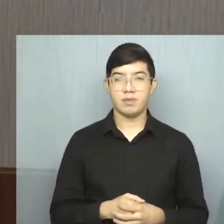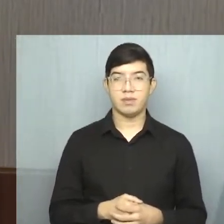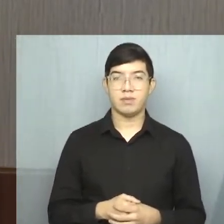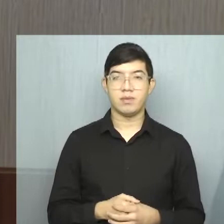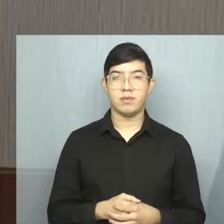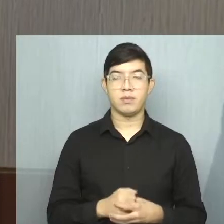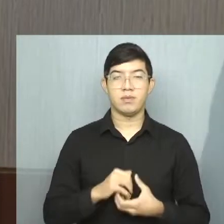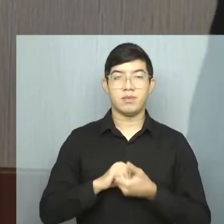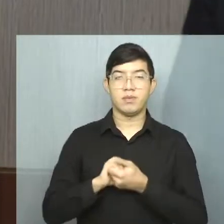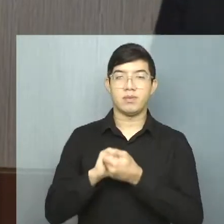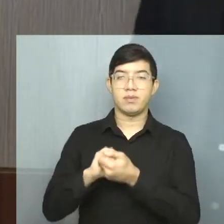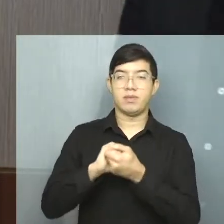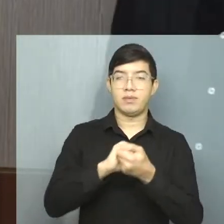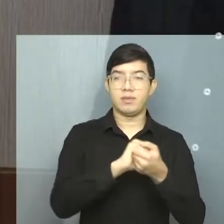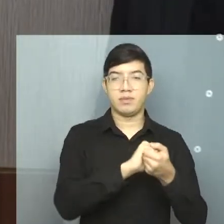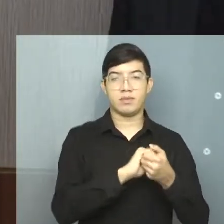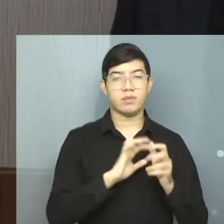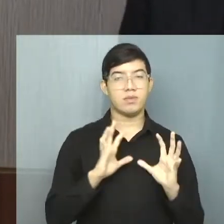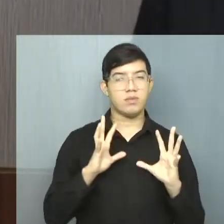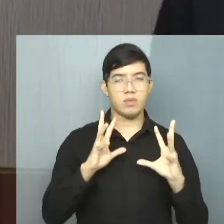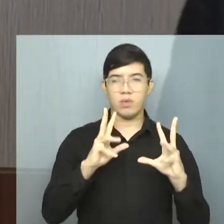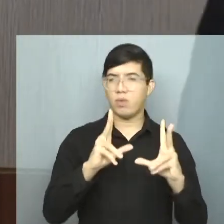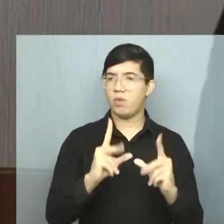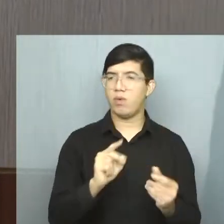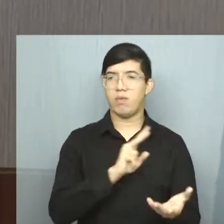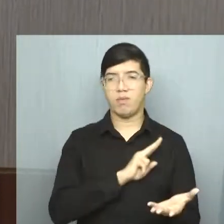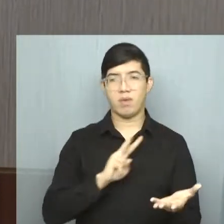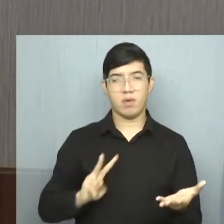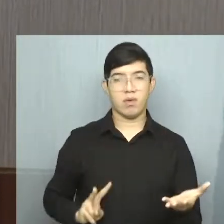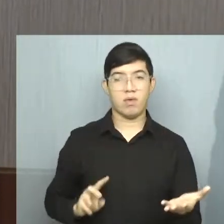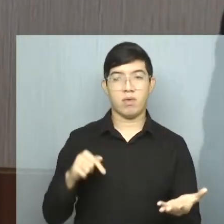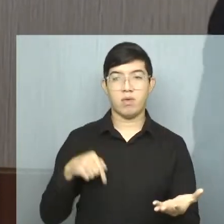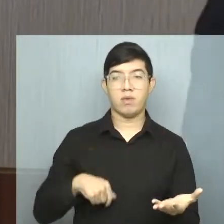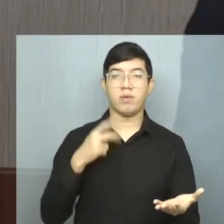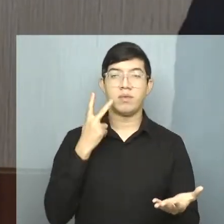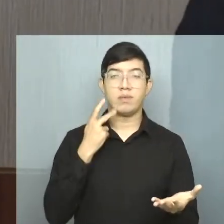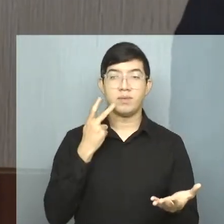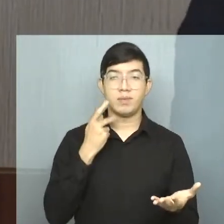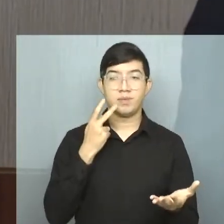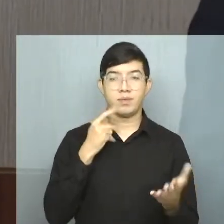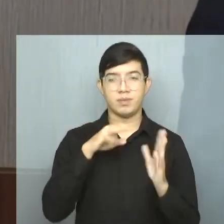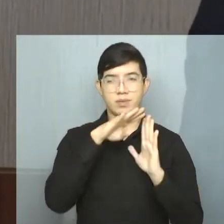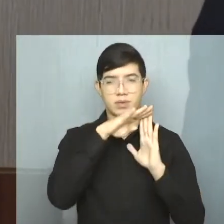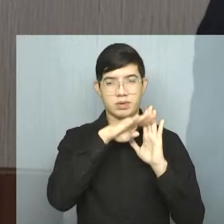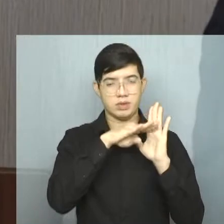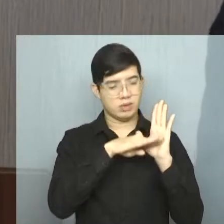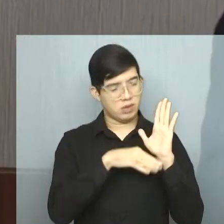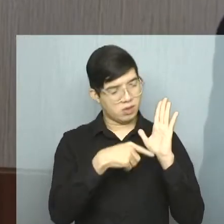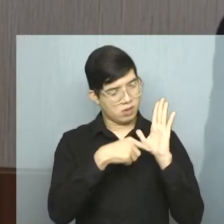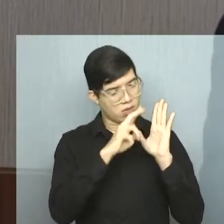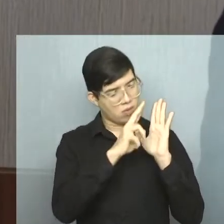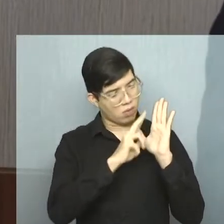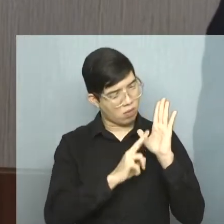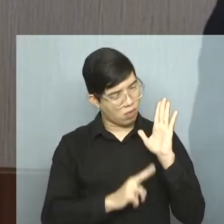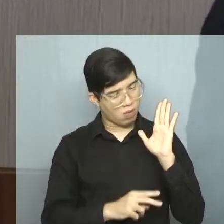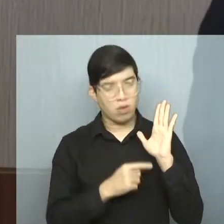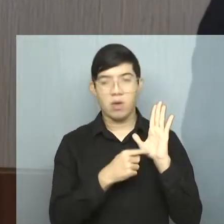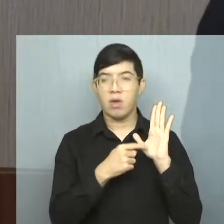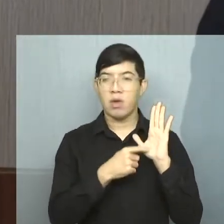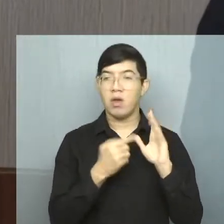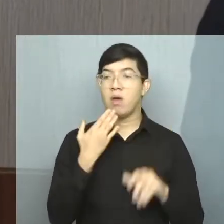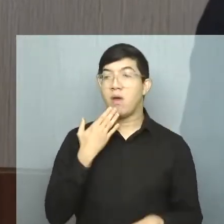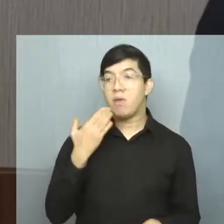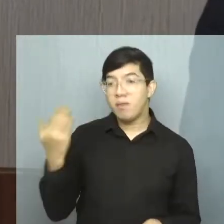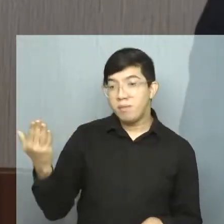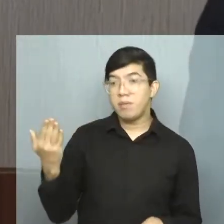todos os vereadores de Fortaleza, e aqui eu tenho uma lista, eu não sei se estão todos. Eu pedi para que o cerimonial